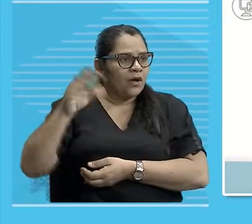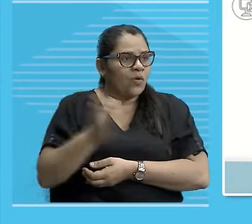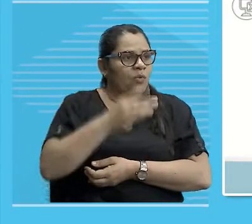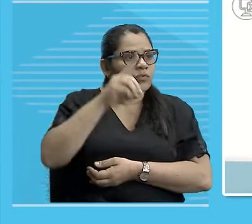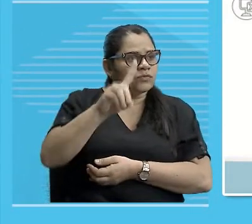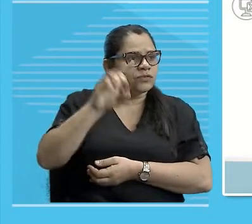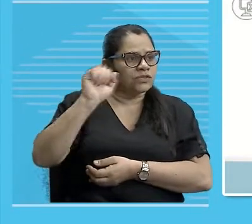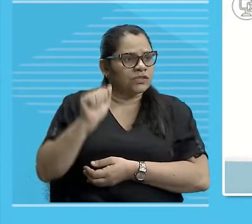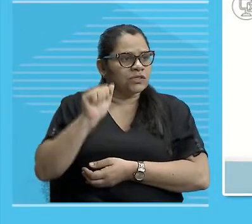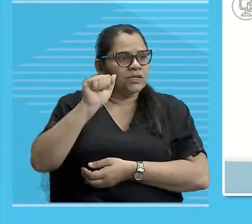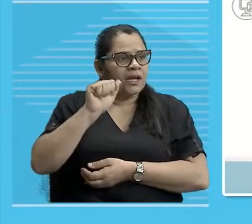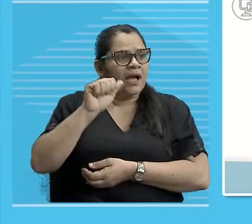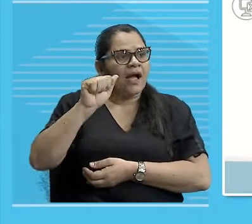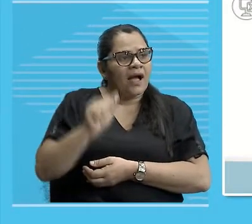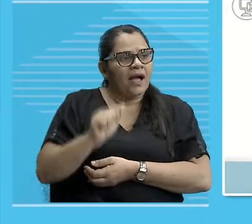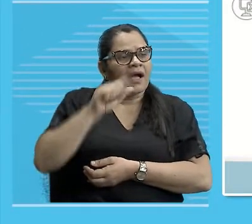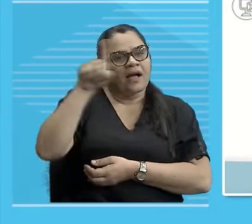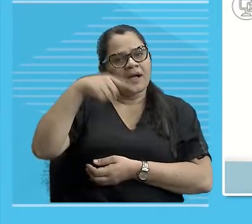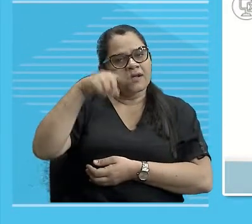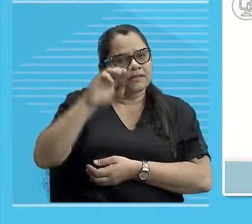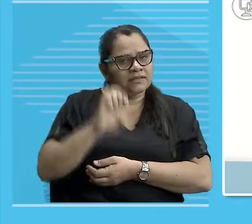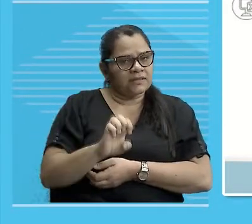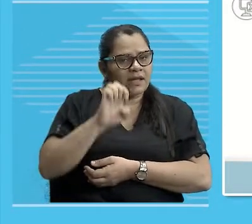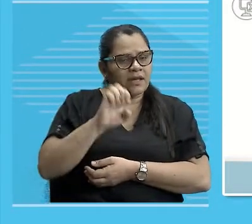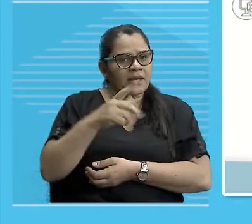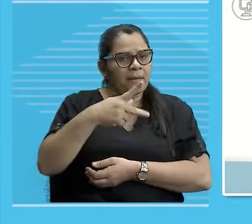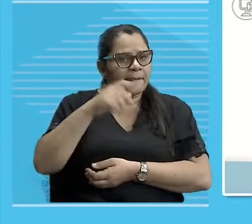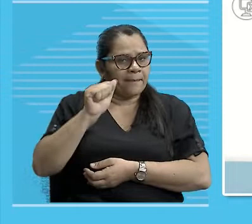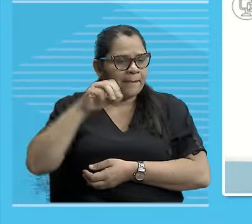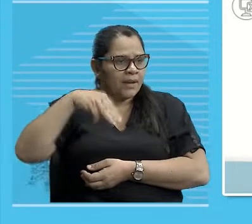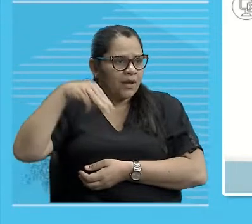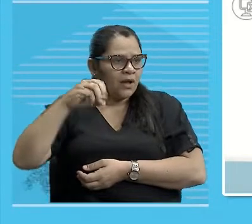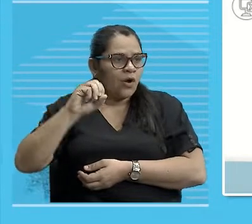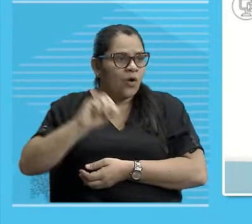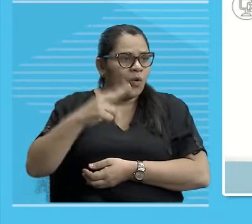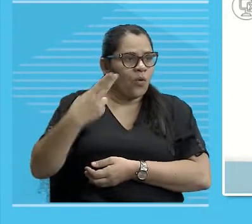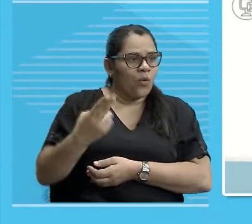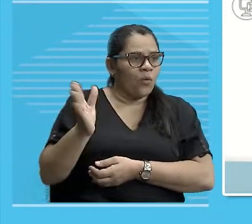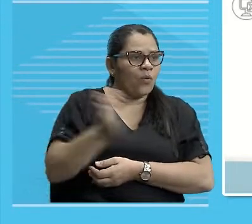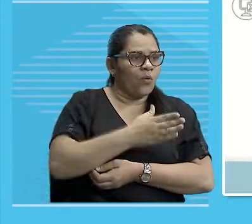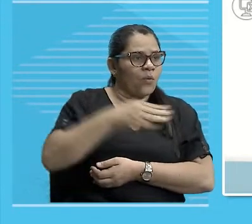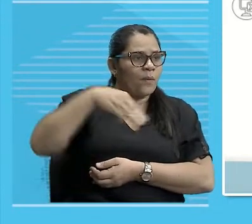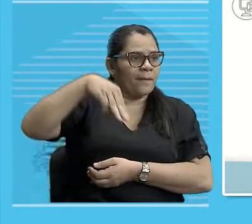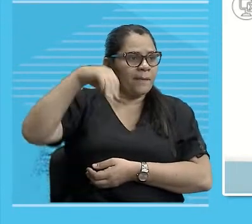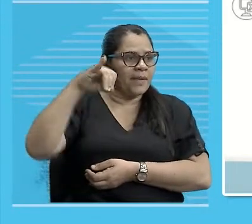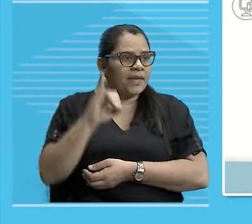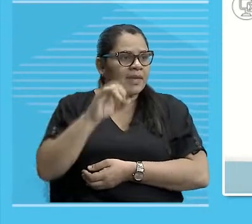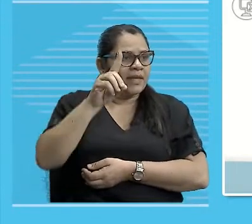tomou? Porque se você já tomou, né?